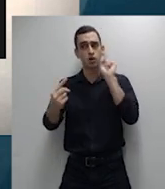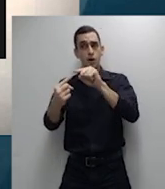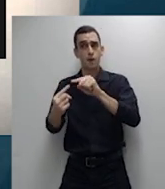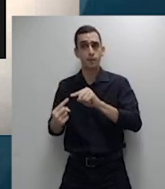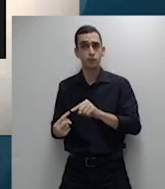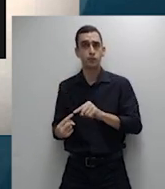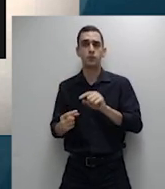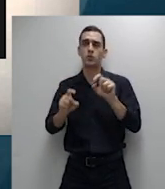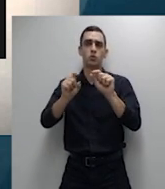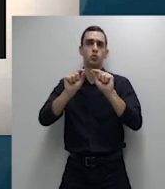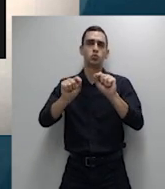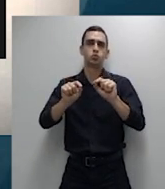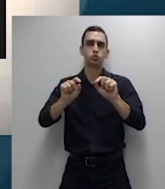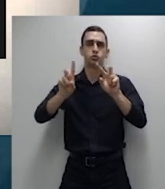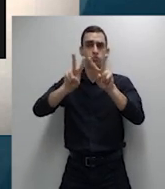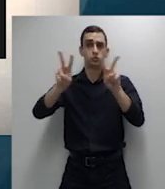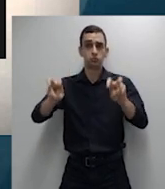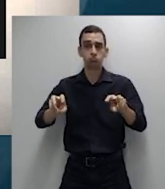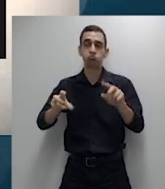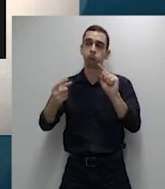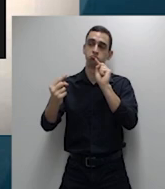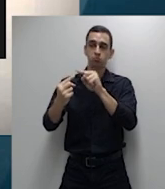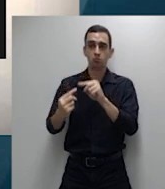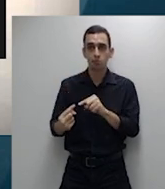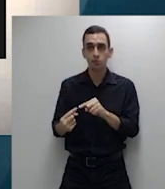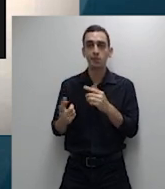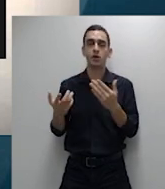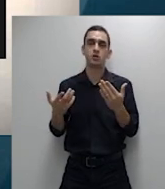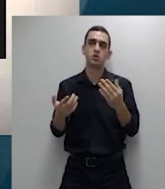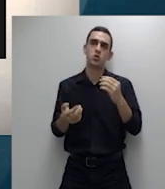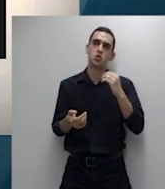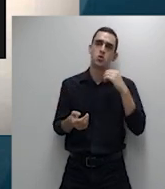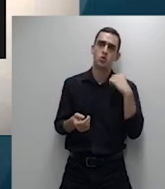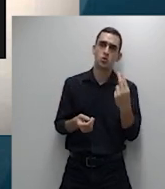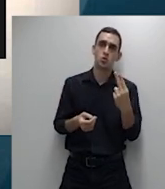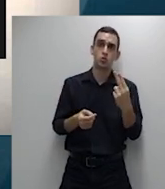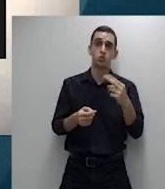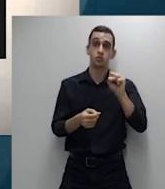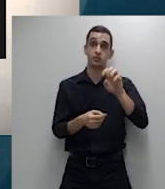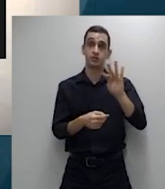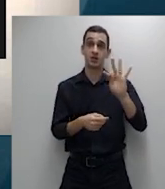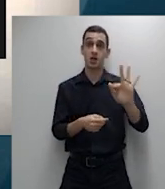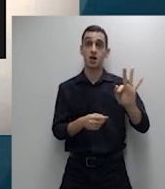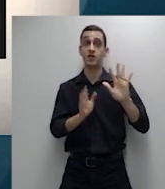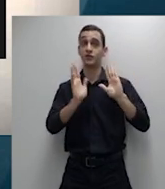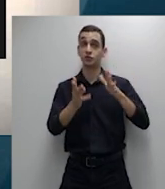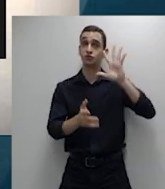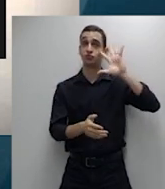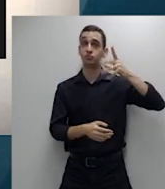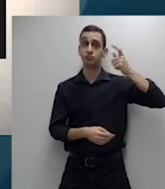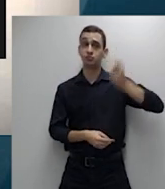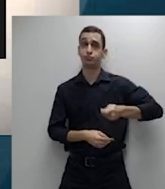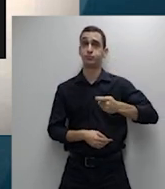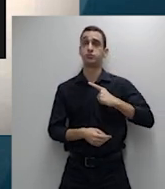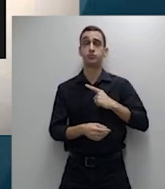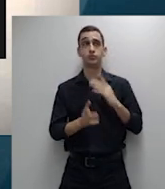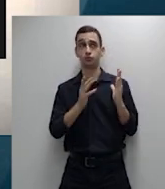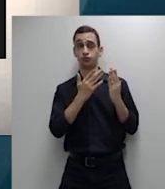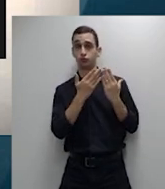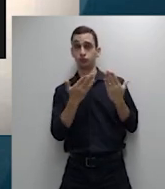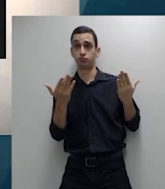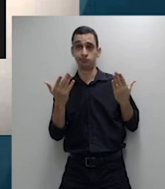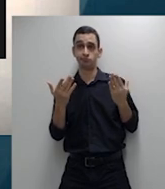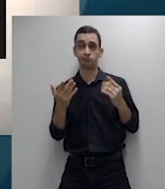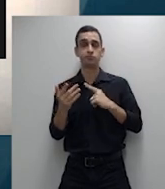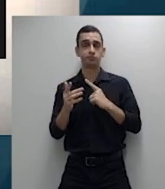de um tema de aplicação de um tema já definido pela FPF eu creio que a gente não vai achar não era o